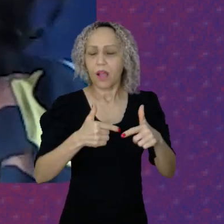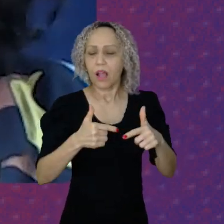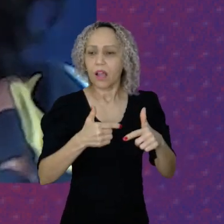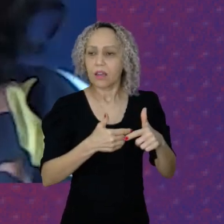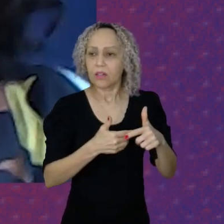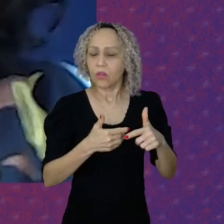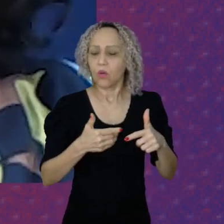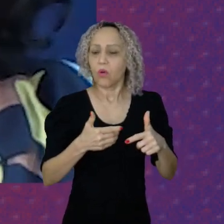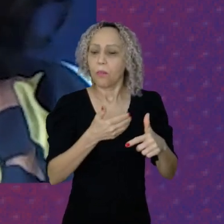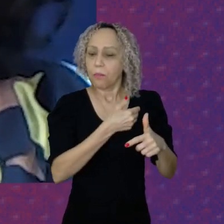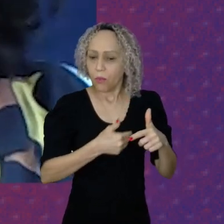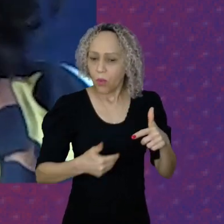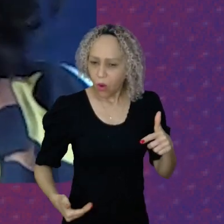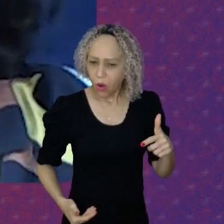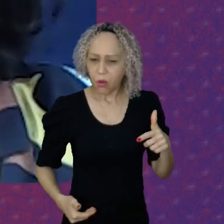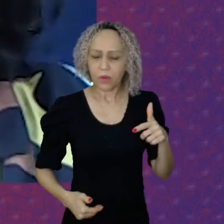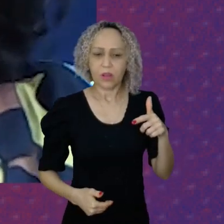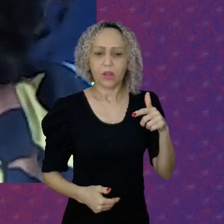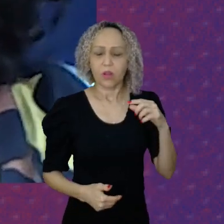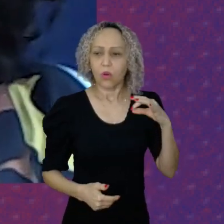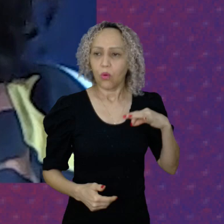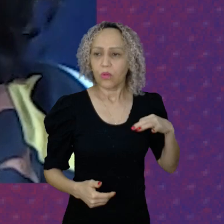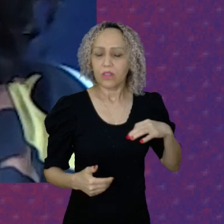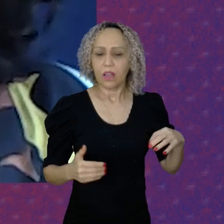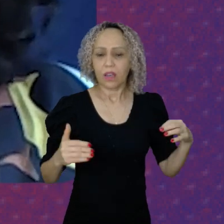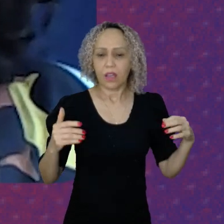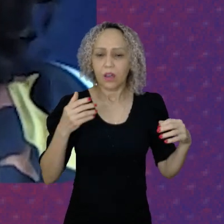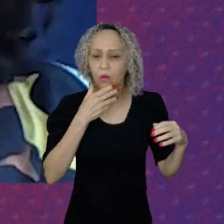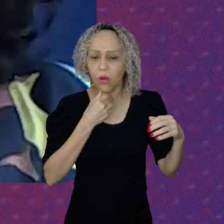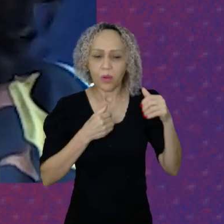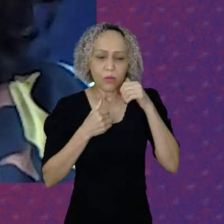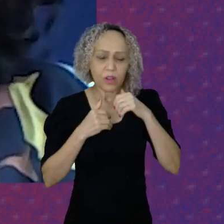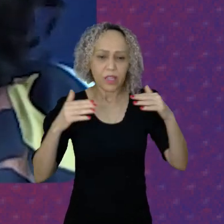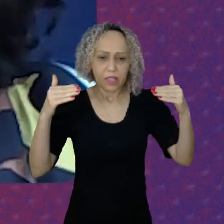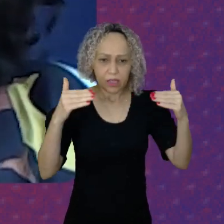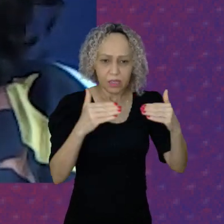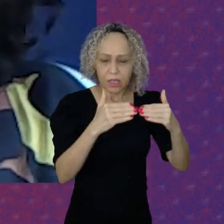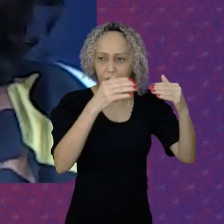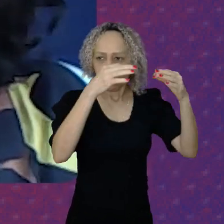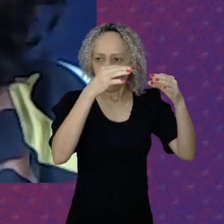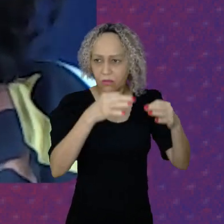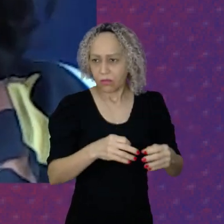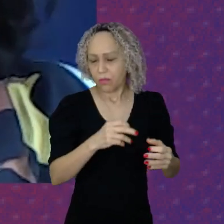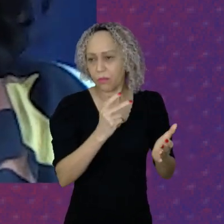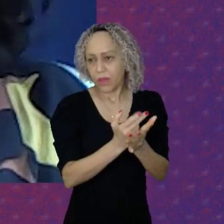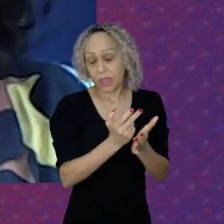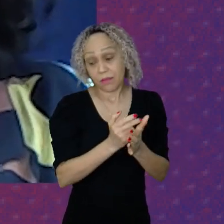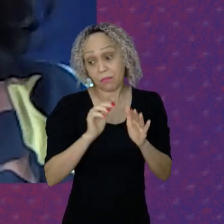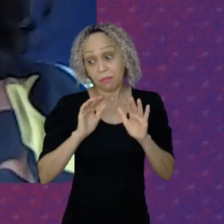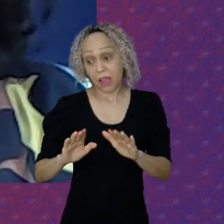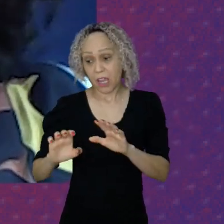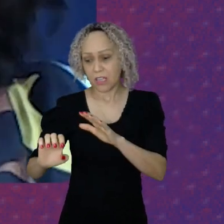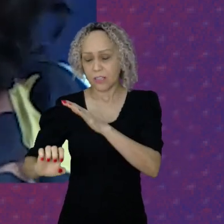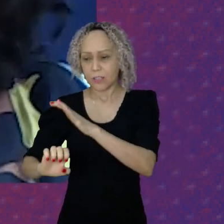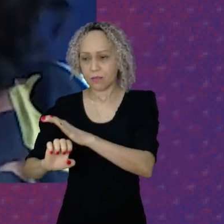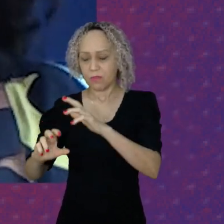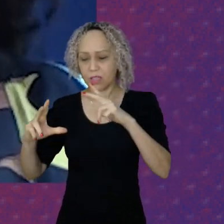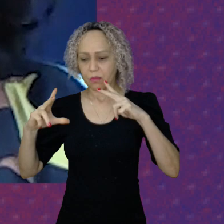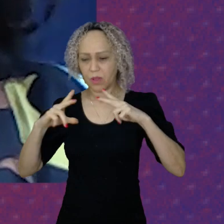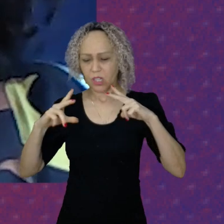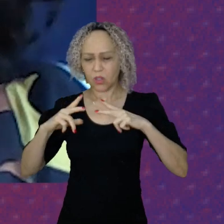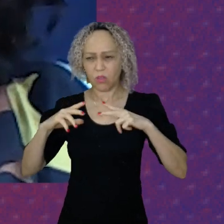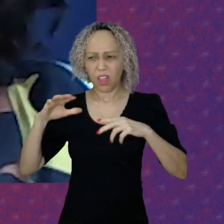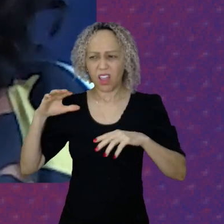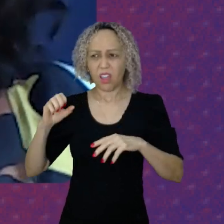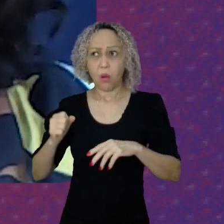maior poder, na hierarquia de uma empresa, muitas vezes as mulheres fazem o mesmo